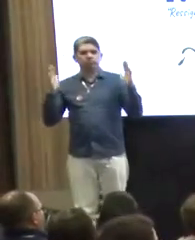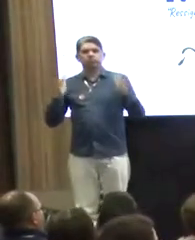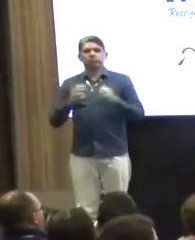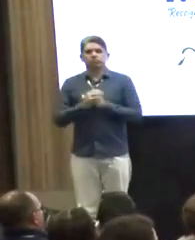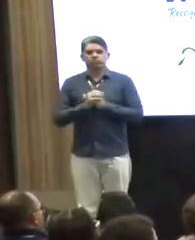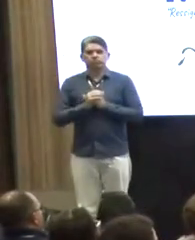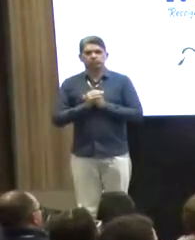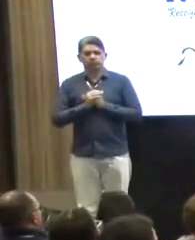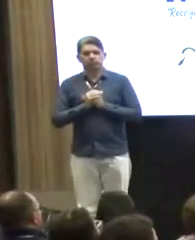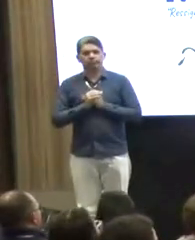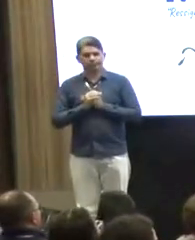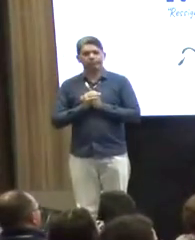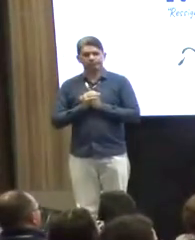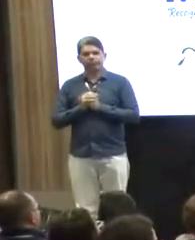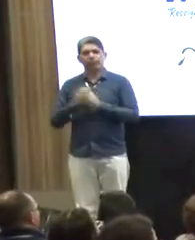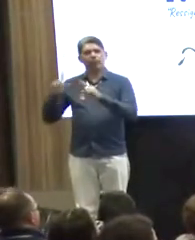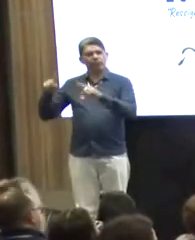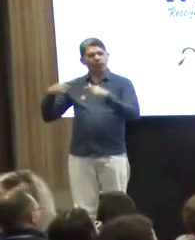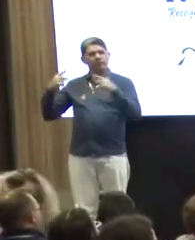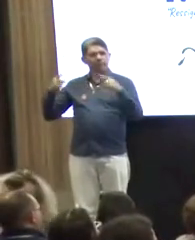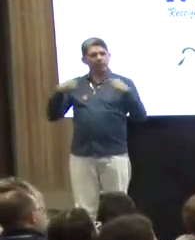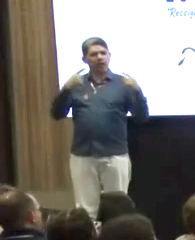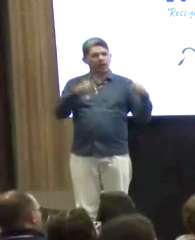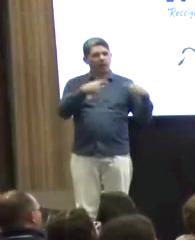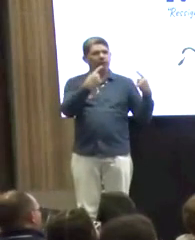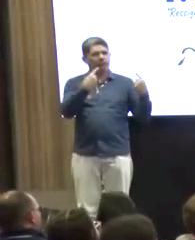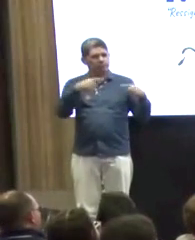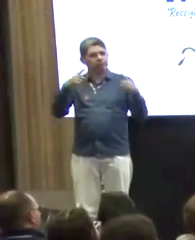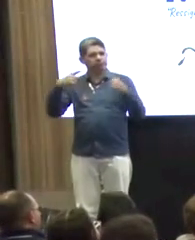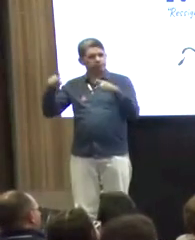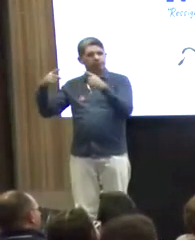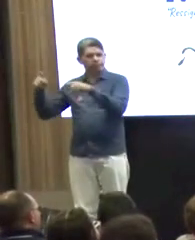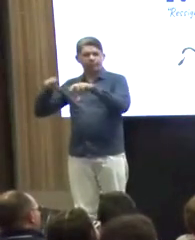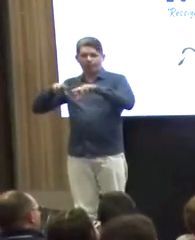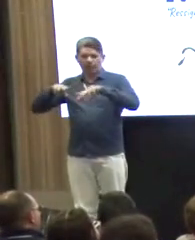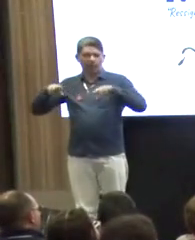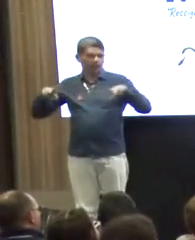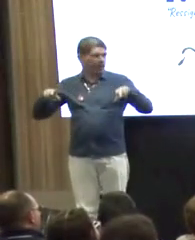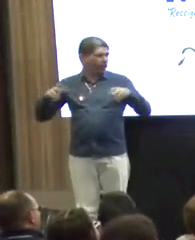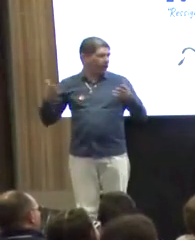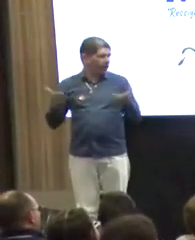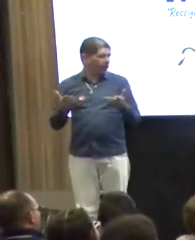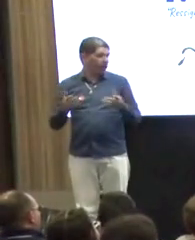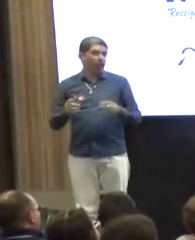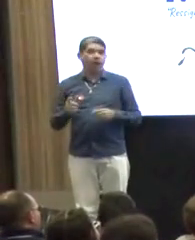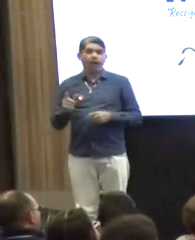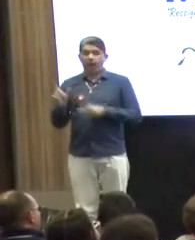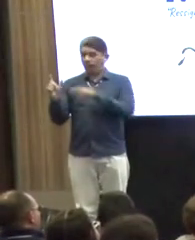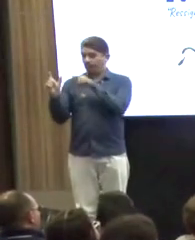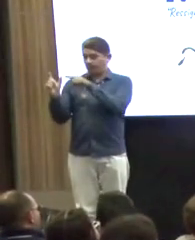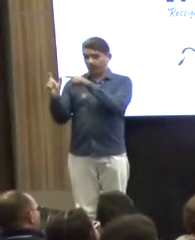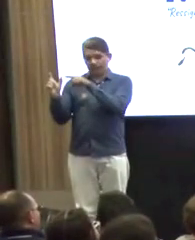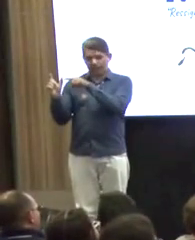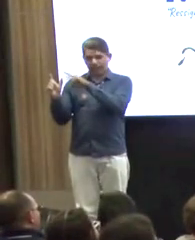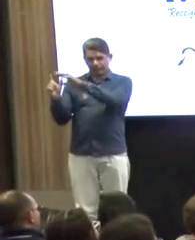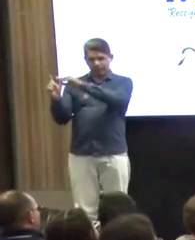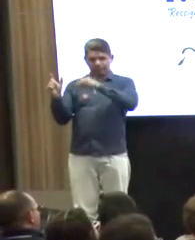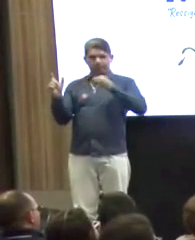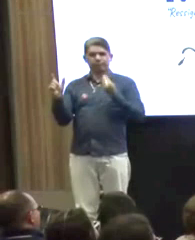Muitas provocações desde já para nós, educadores e educadoras, né? Eu vou pegar uma das expressões que a professora Nilma